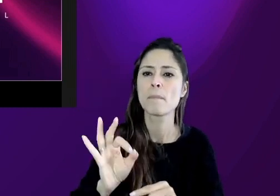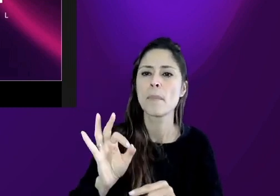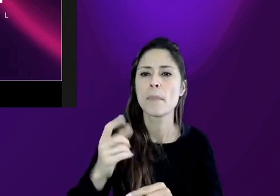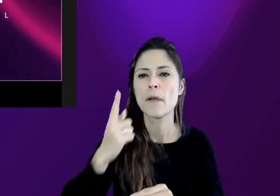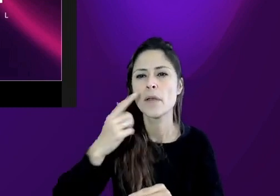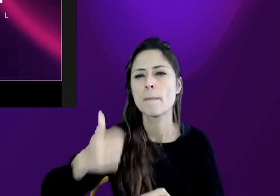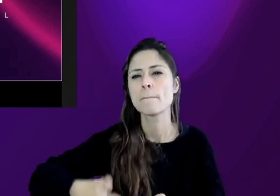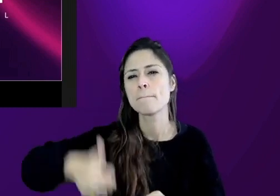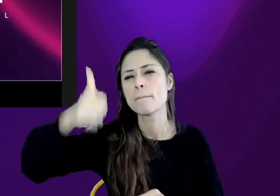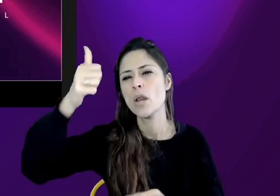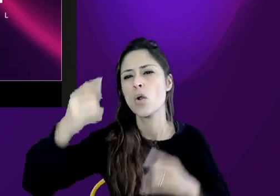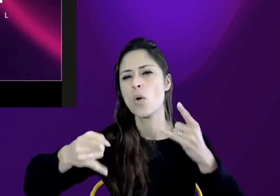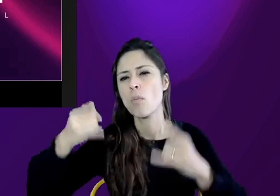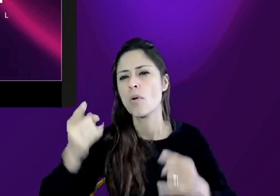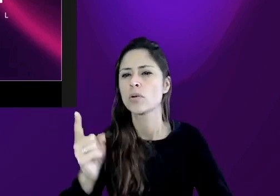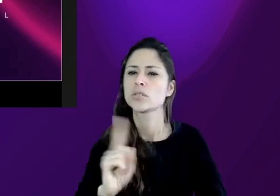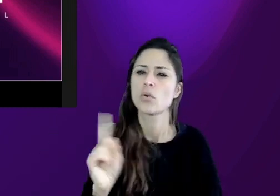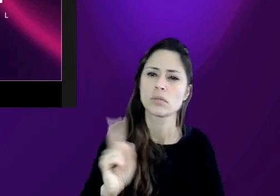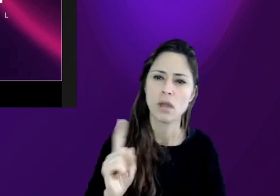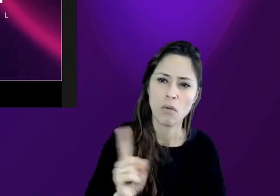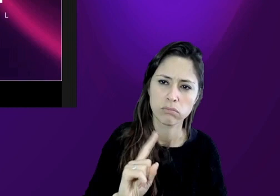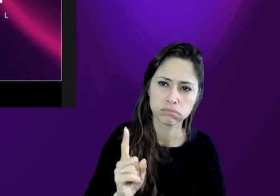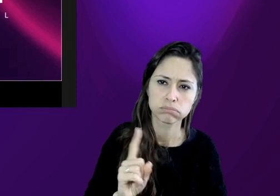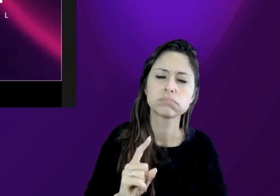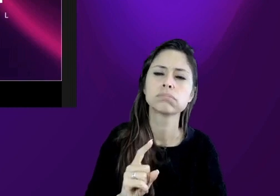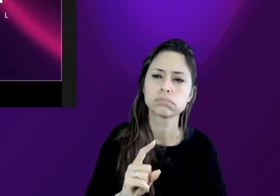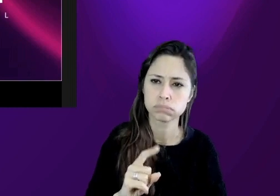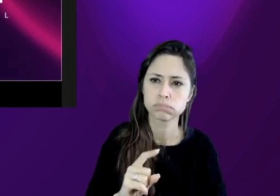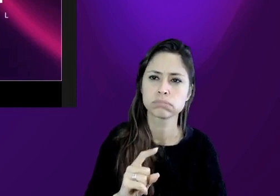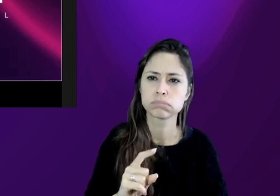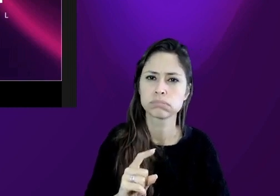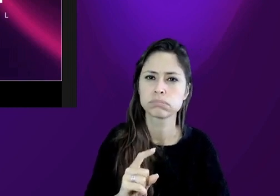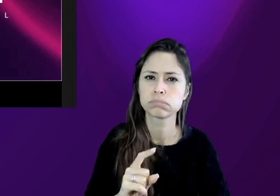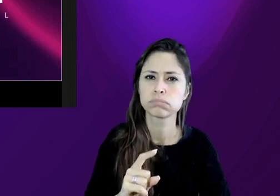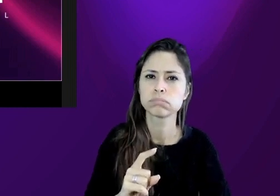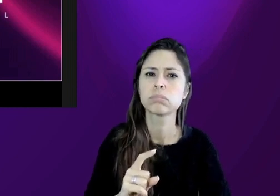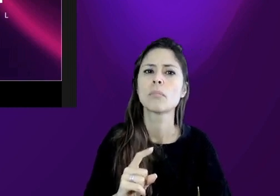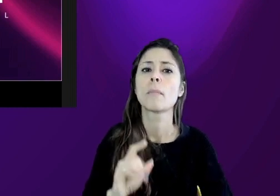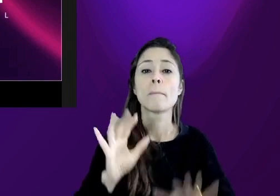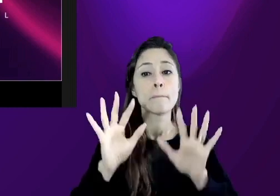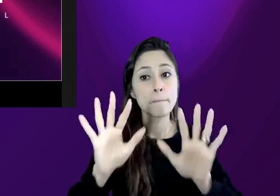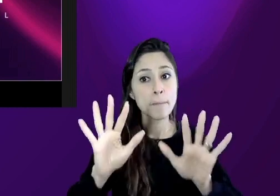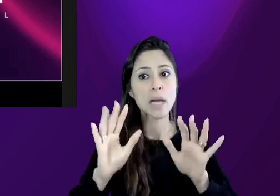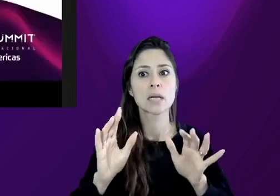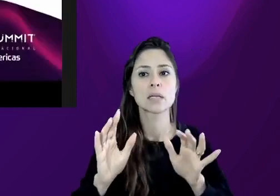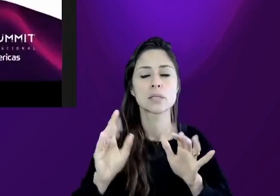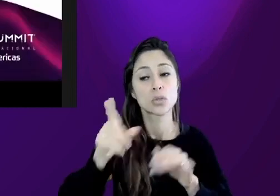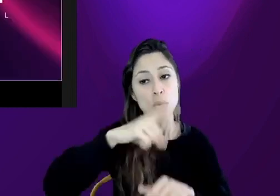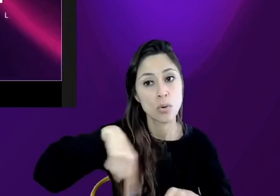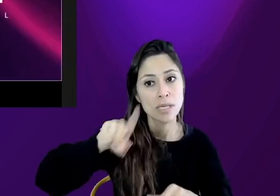superioridade da cirurgia robótica, porém, avaliando